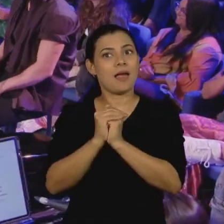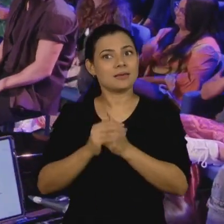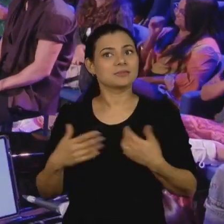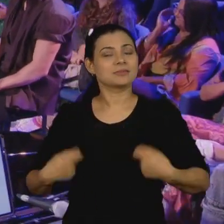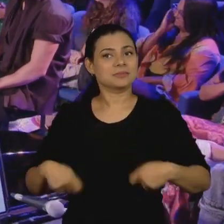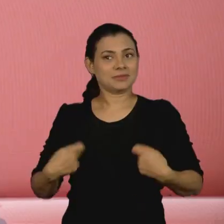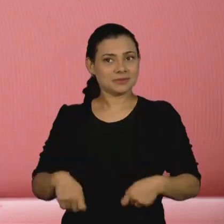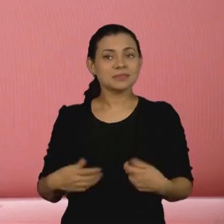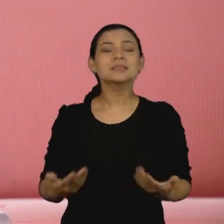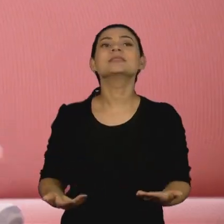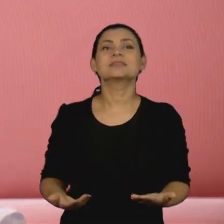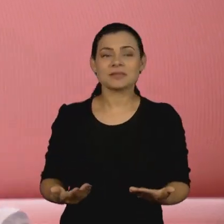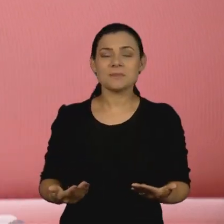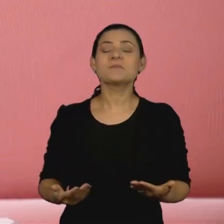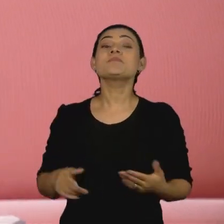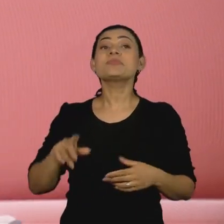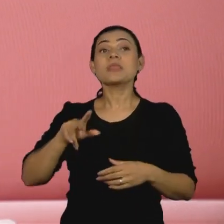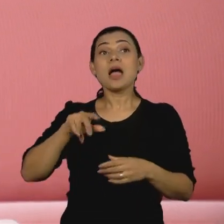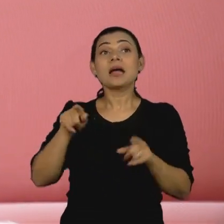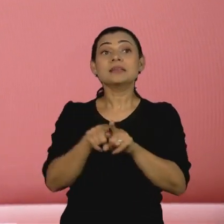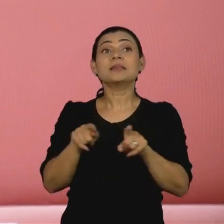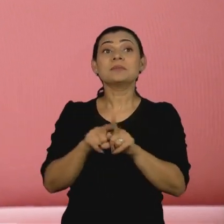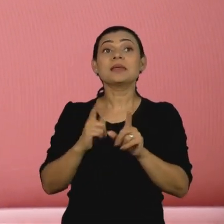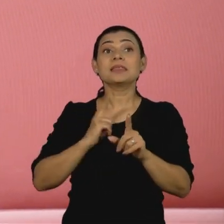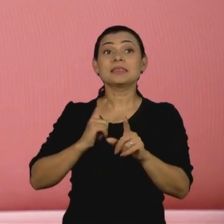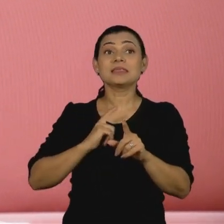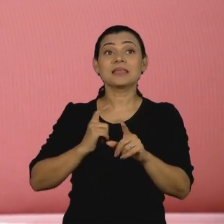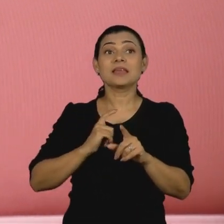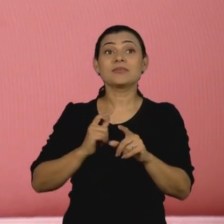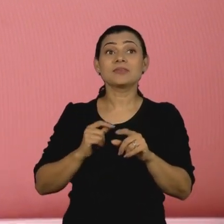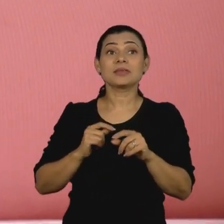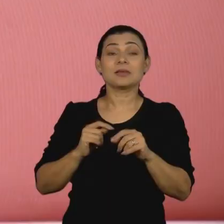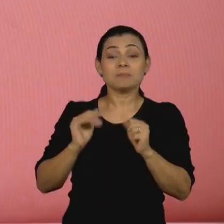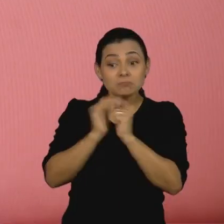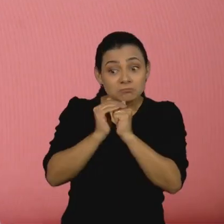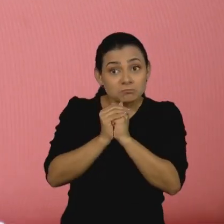coisas. Aí, deitando no chão, junta aquela